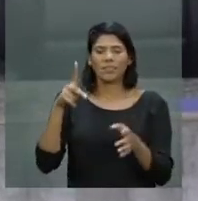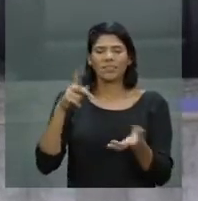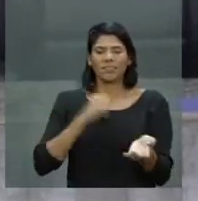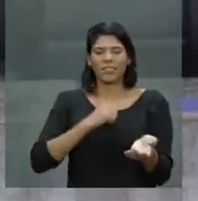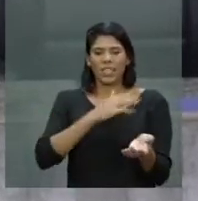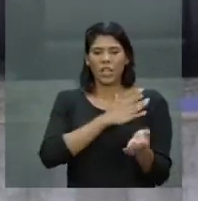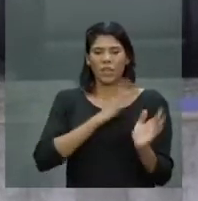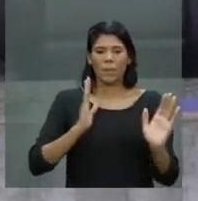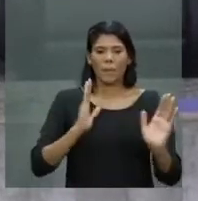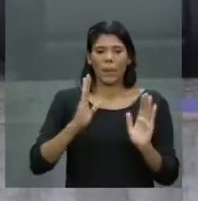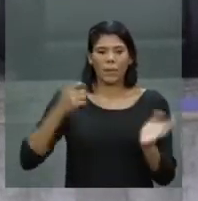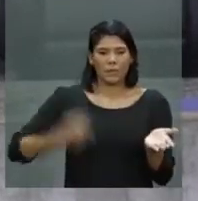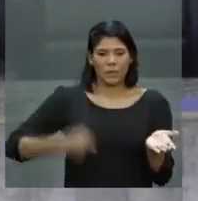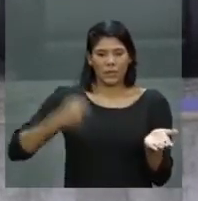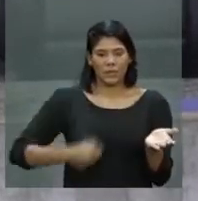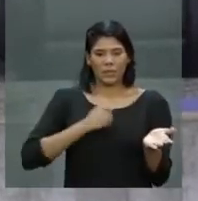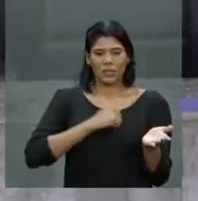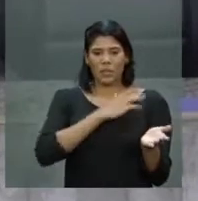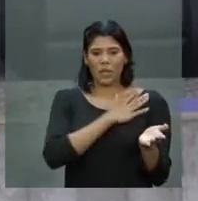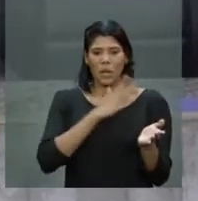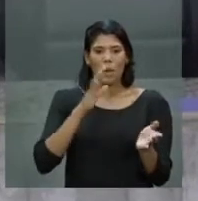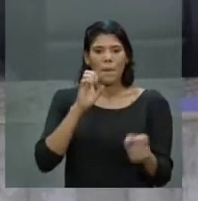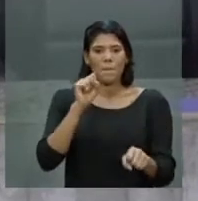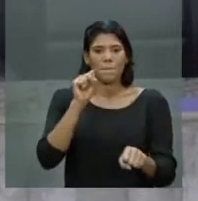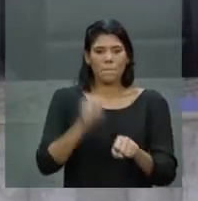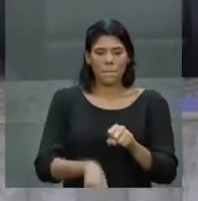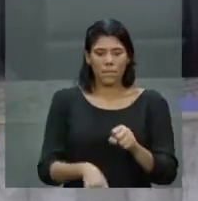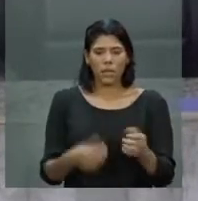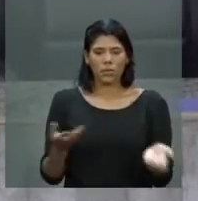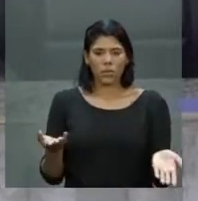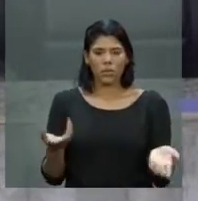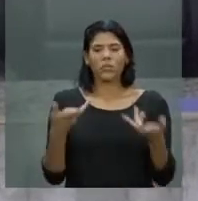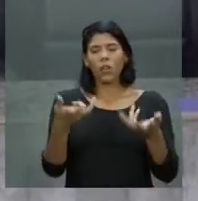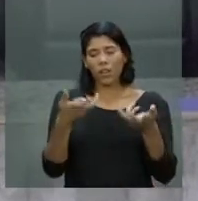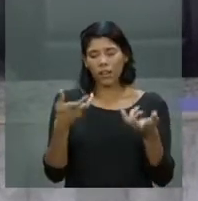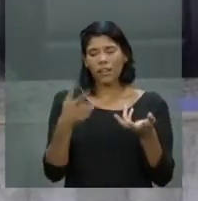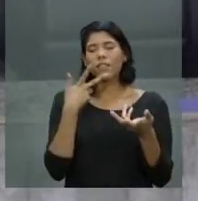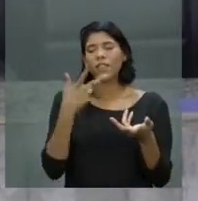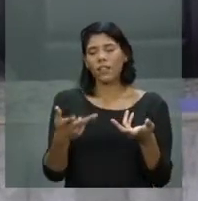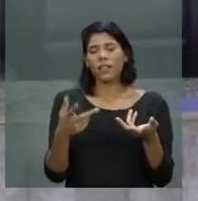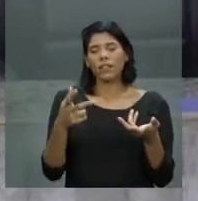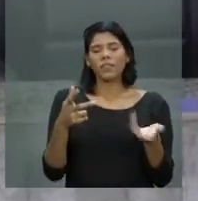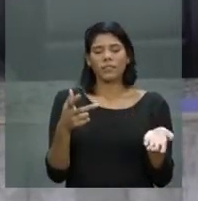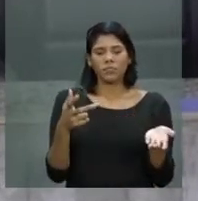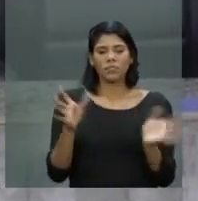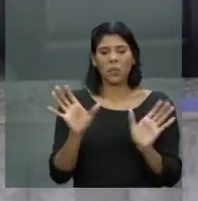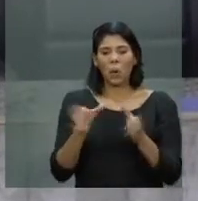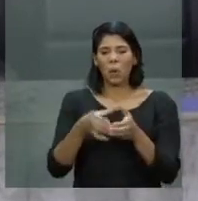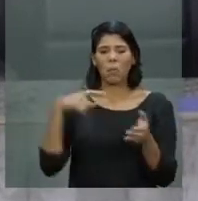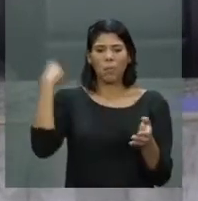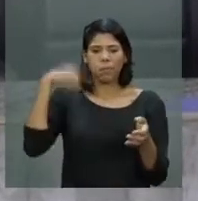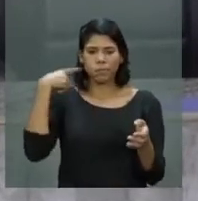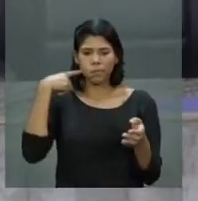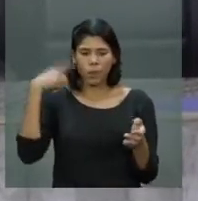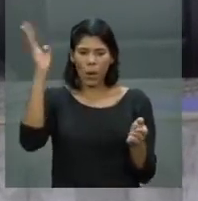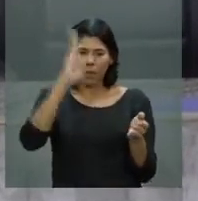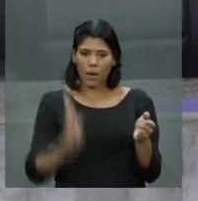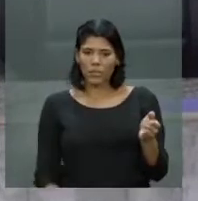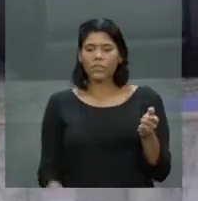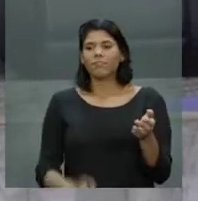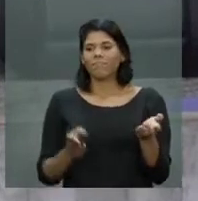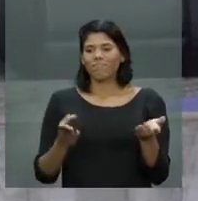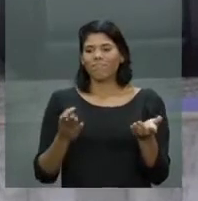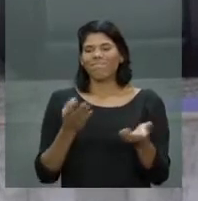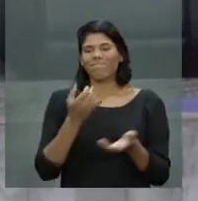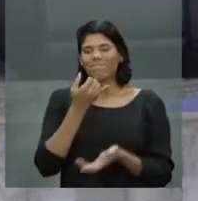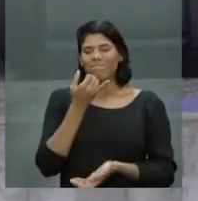desprezível. Eu queria aproveitar para me solidarizar com todos, com a Ordem dos Advogados do Brasil, com o presidente Felipe Santa Cruz e com todos os